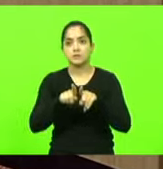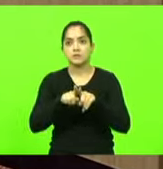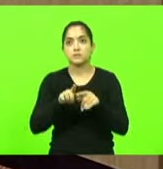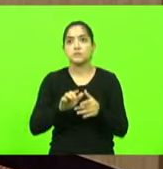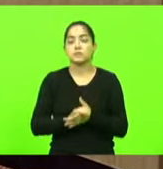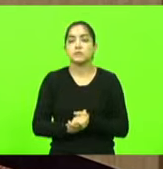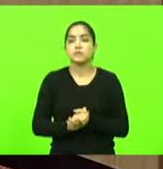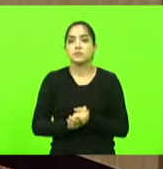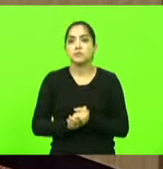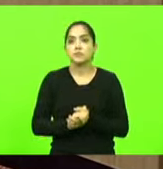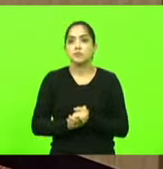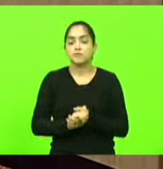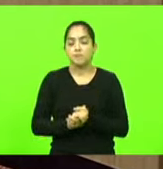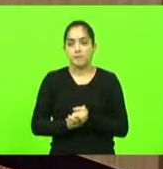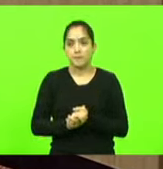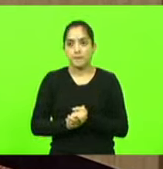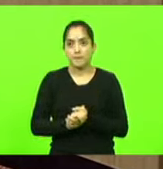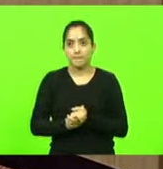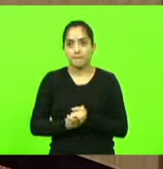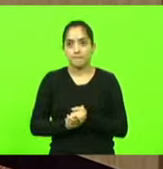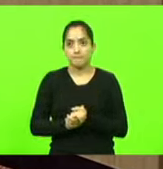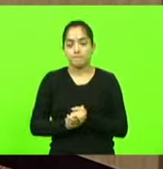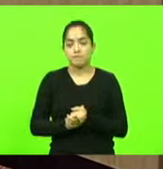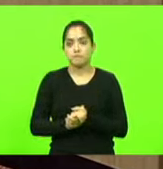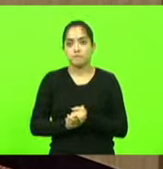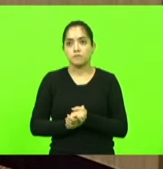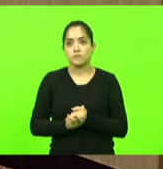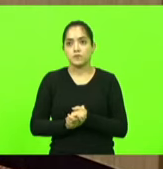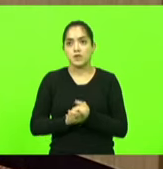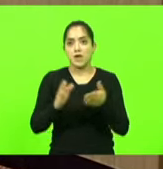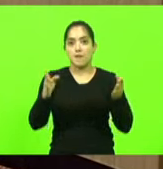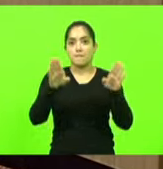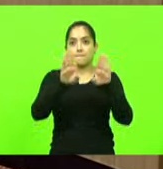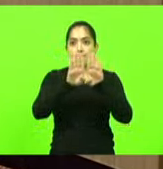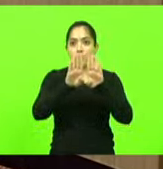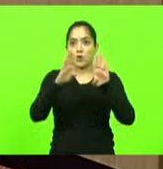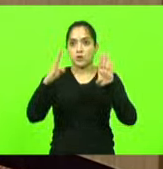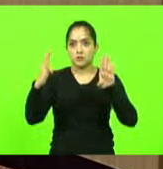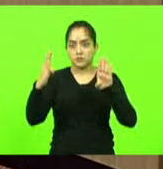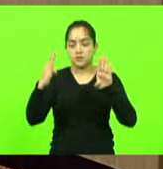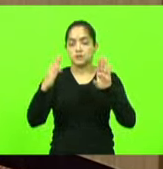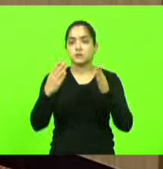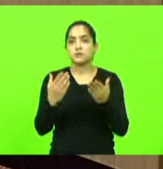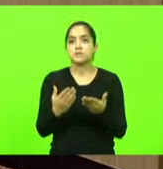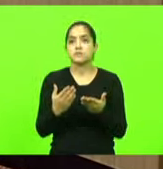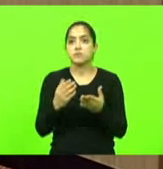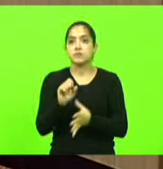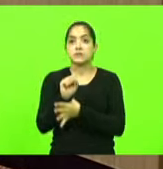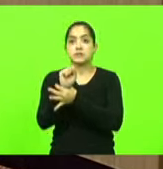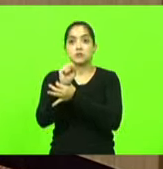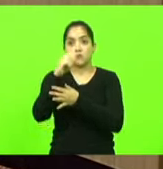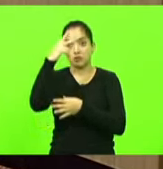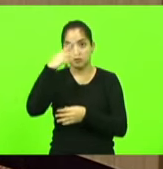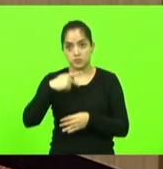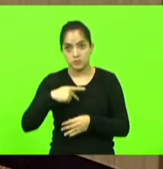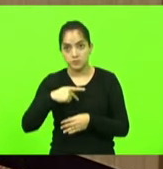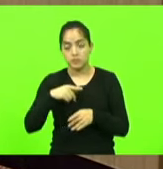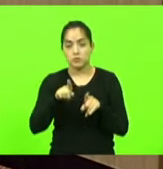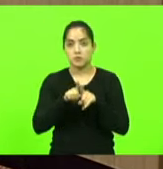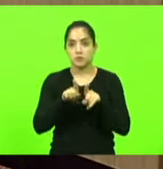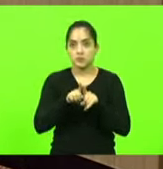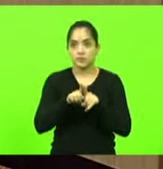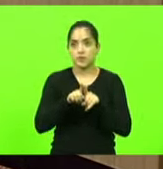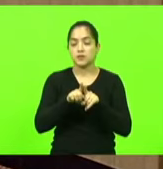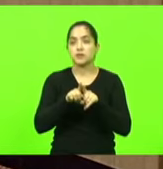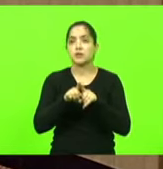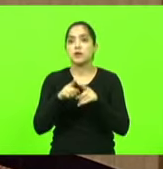providências, para o fim de dispor sobre a instalação de portas eletrônicas de segurança individualizada nos estabelecimentos que menciona.